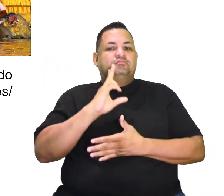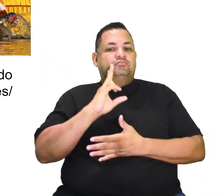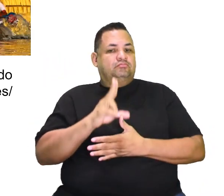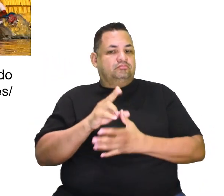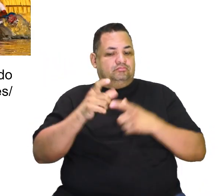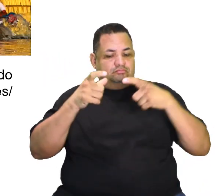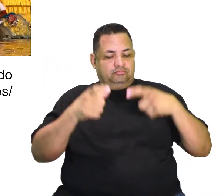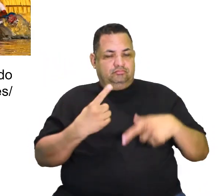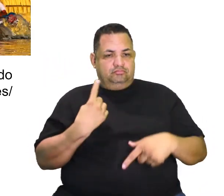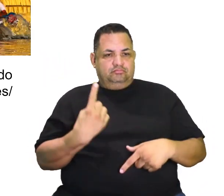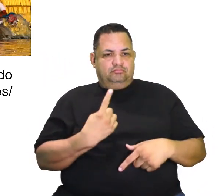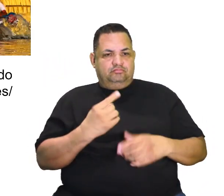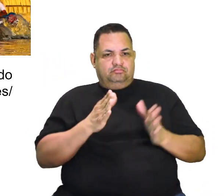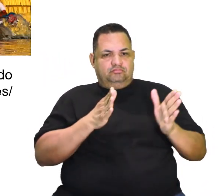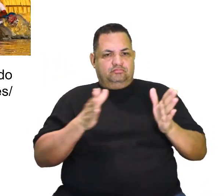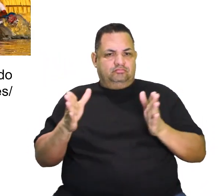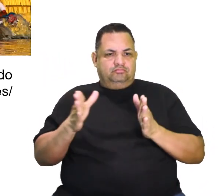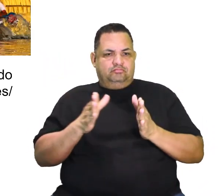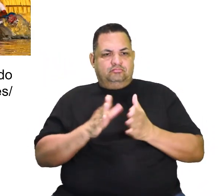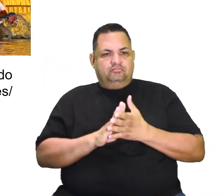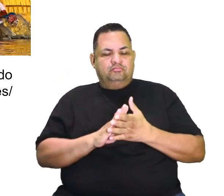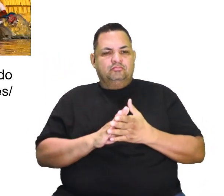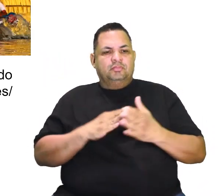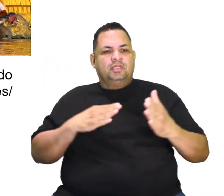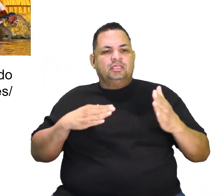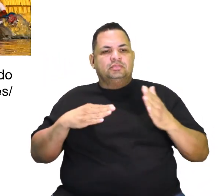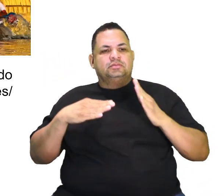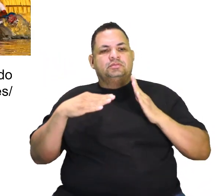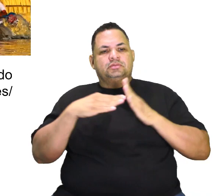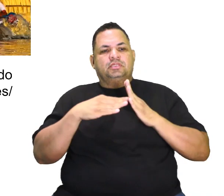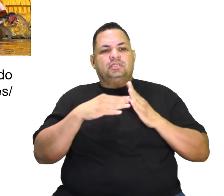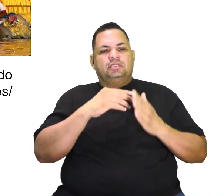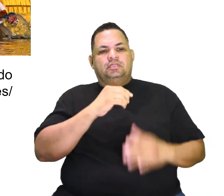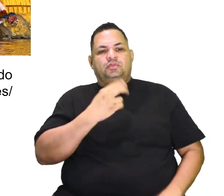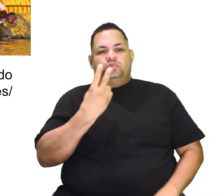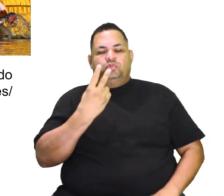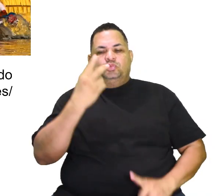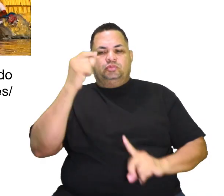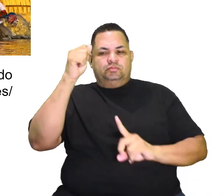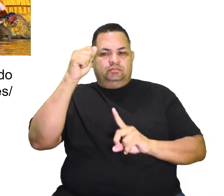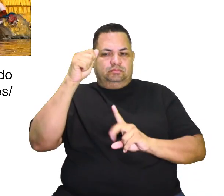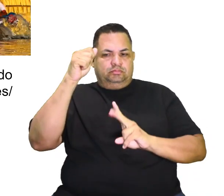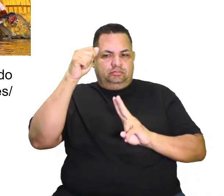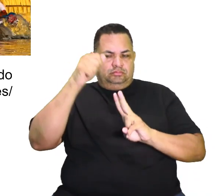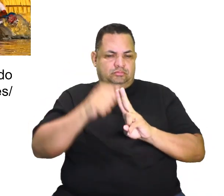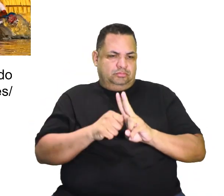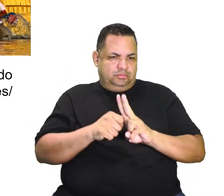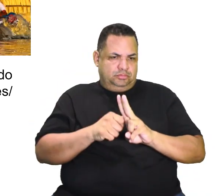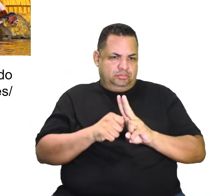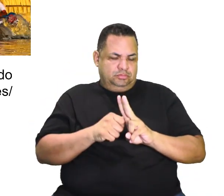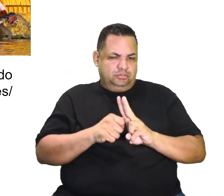lugar, em um período longo, até 2 meses. Olha, essas informações todas eu pego